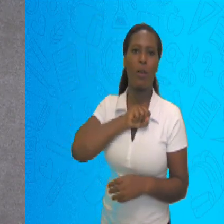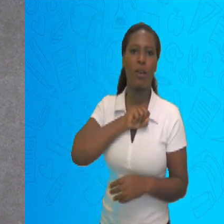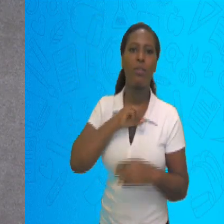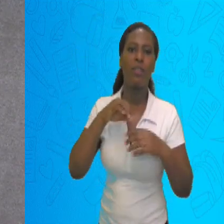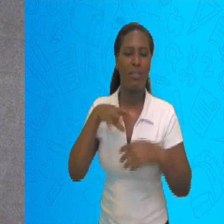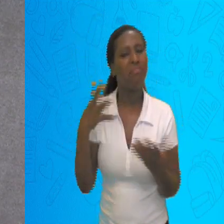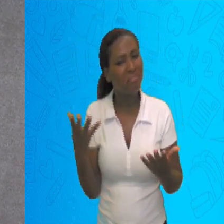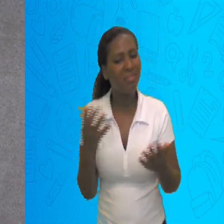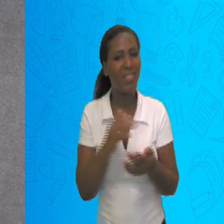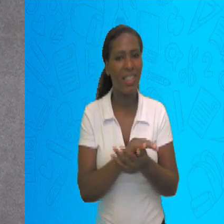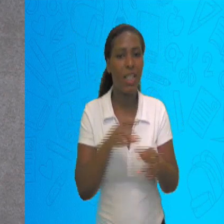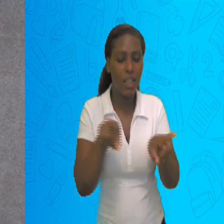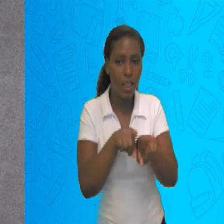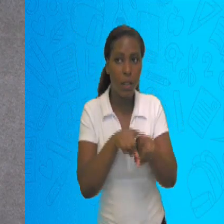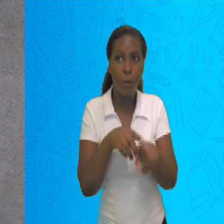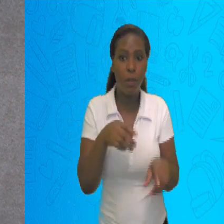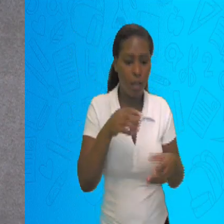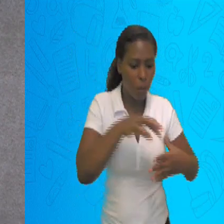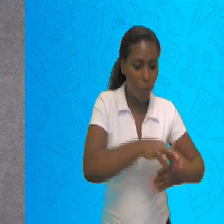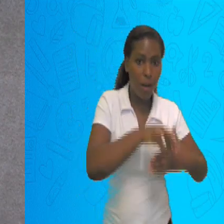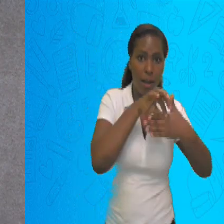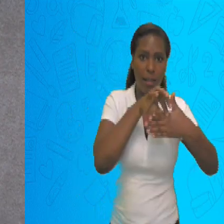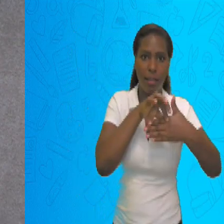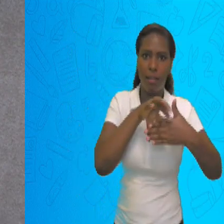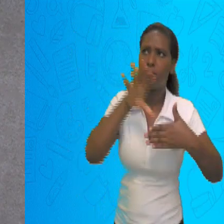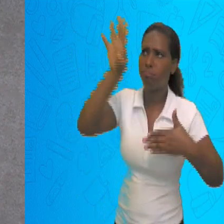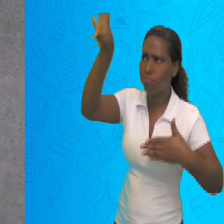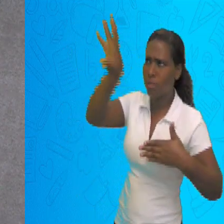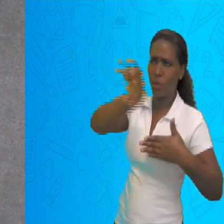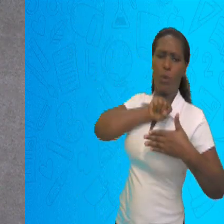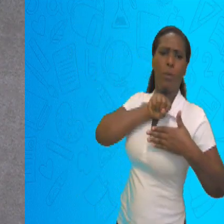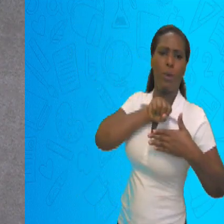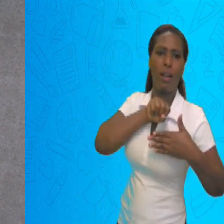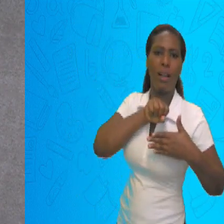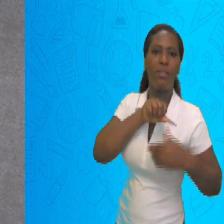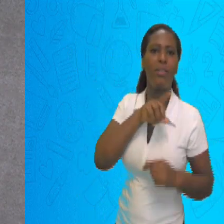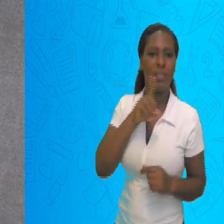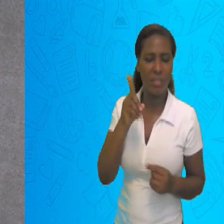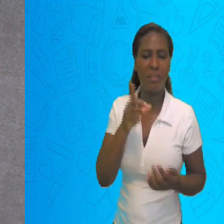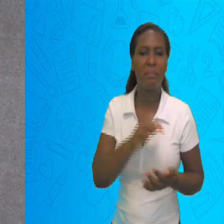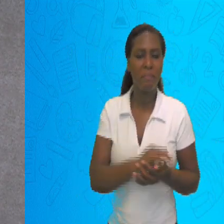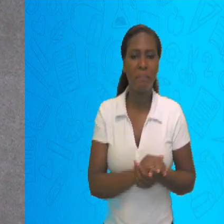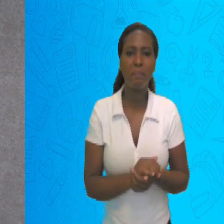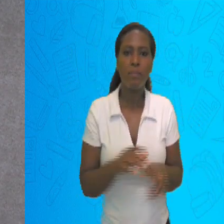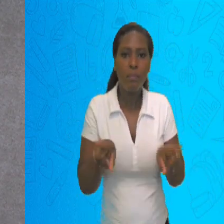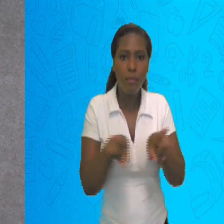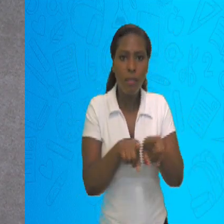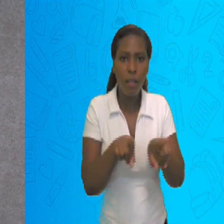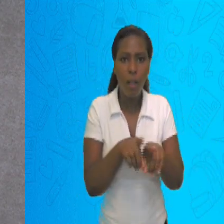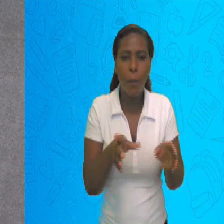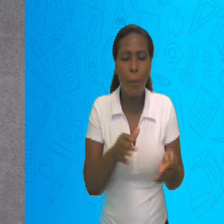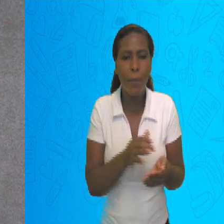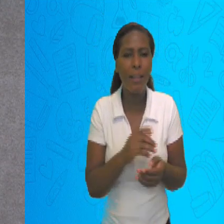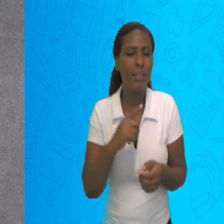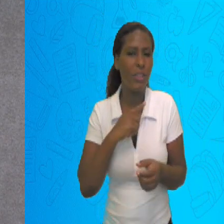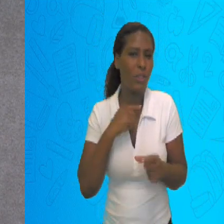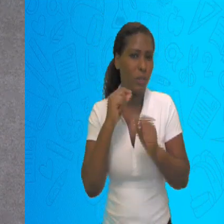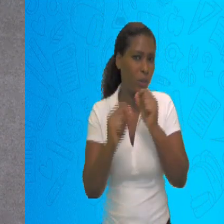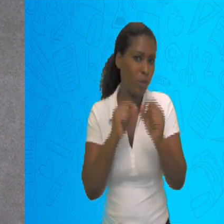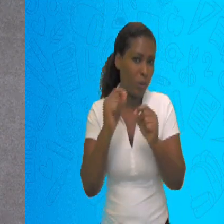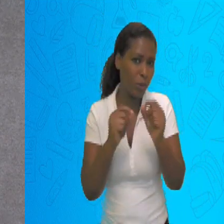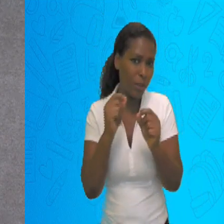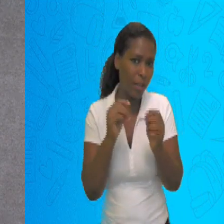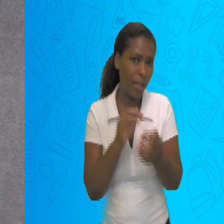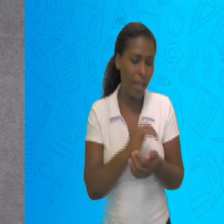ser sobrenatural supremo que controlava a natureza e, como comum às religiões, a identificação dos